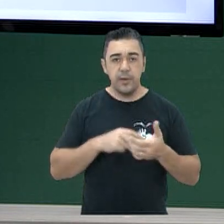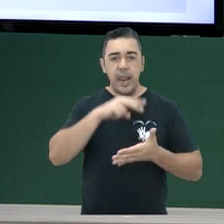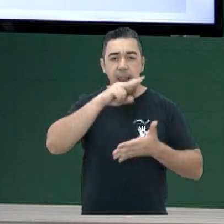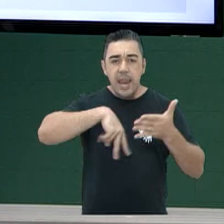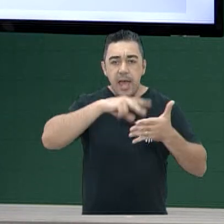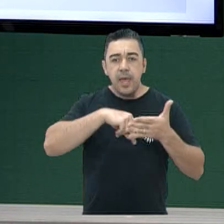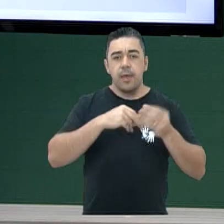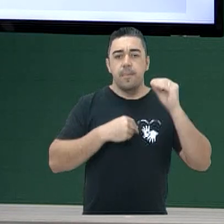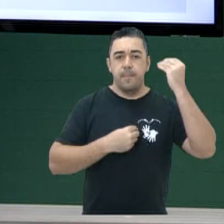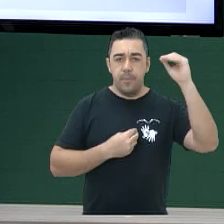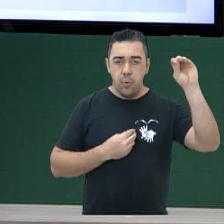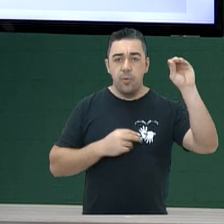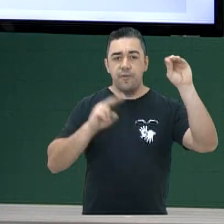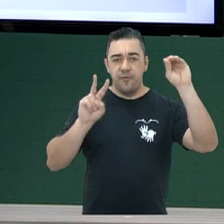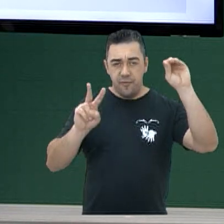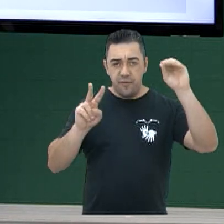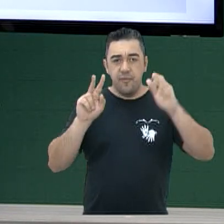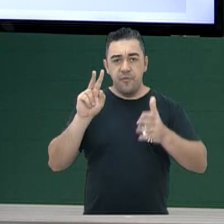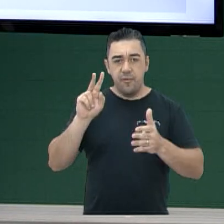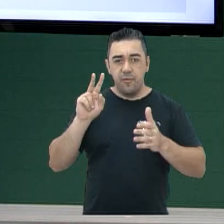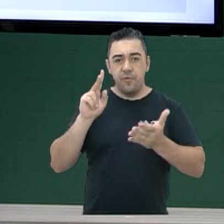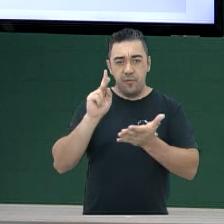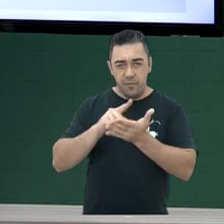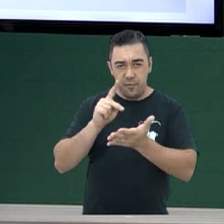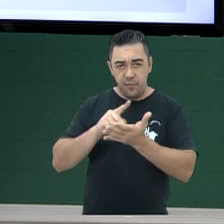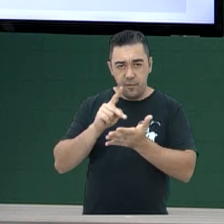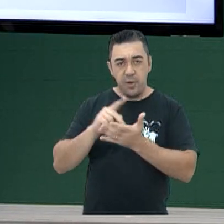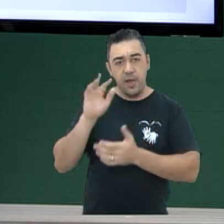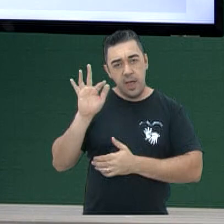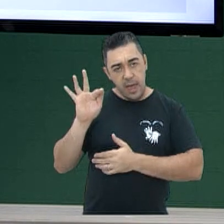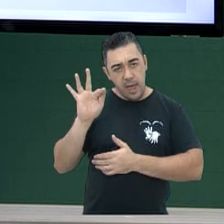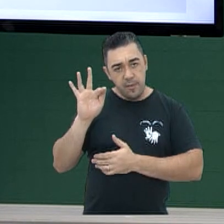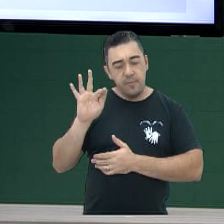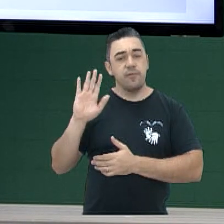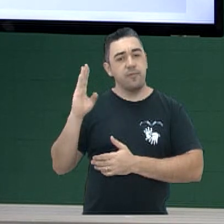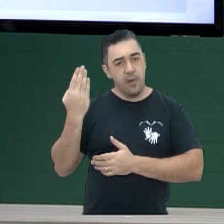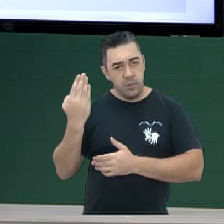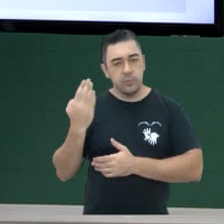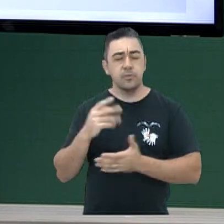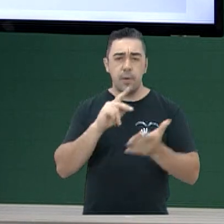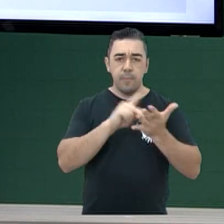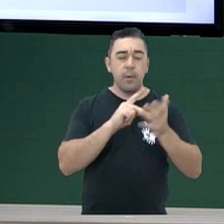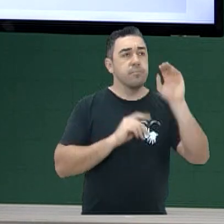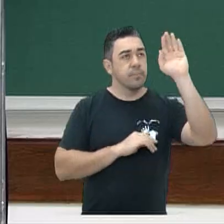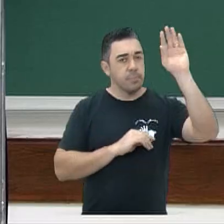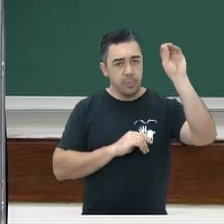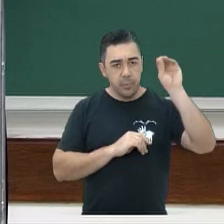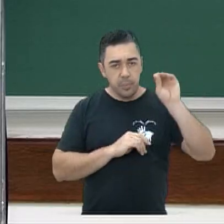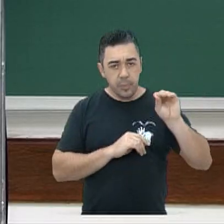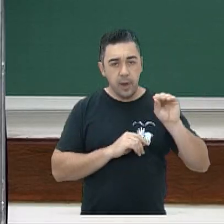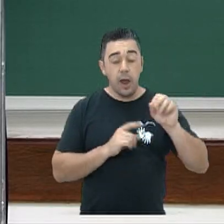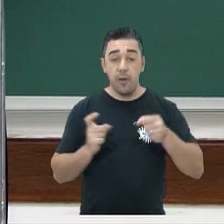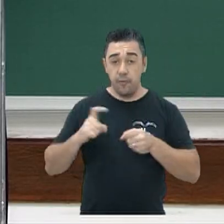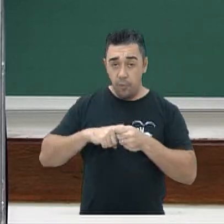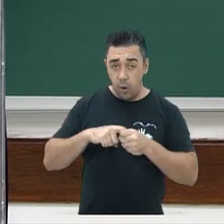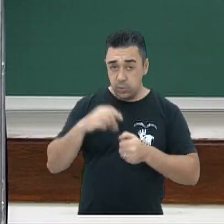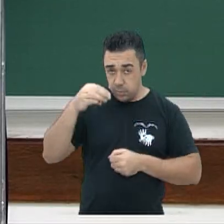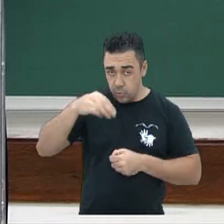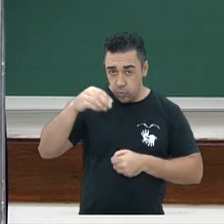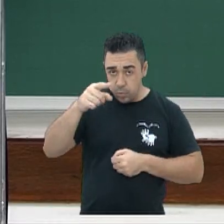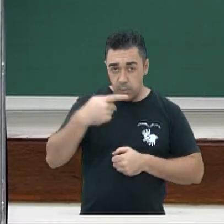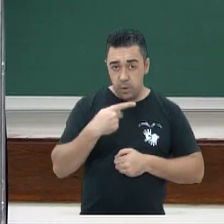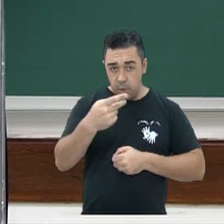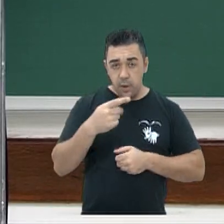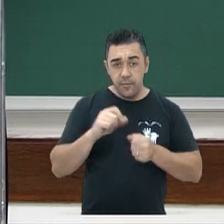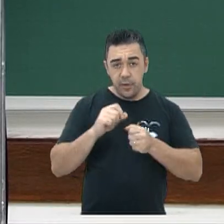e vai colocar se elas são verdadeira, F de falsa e V de verdadeira. Daí já na sequência eu volto daqui a alguns minutinhos para a